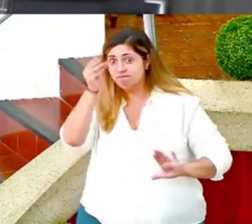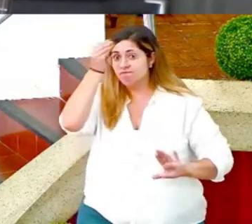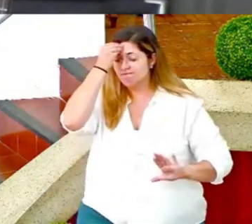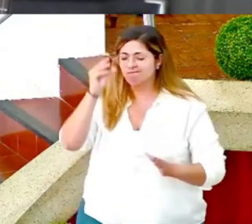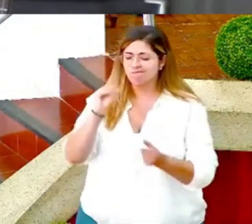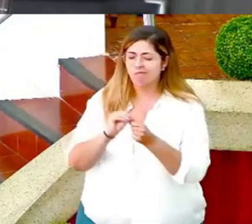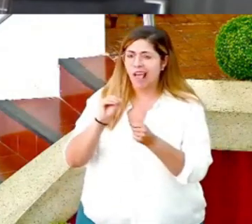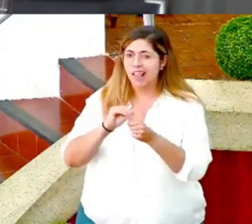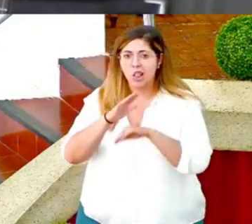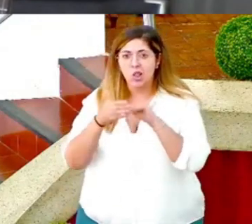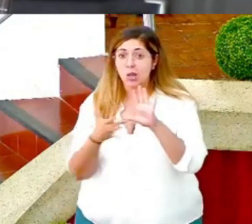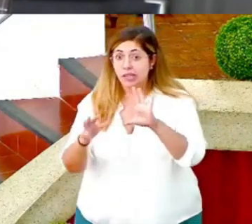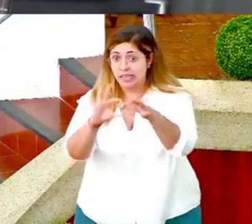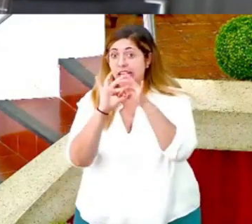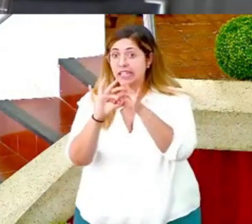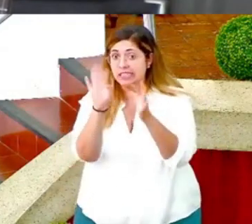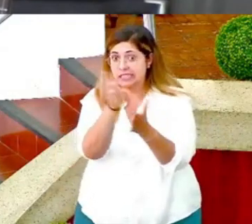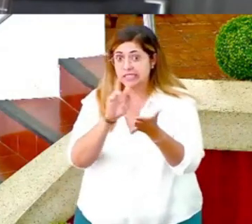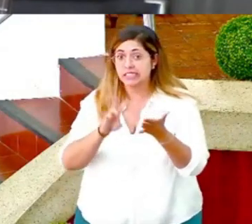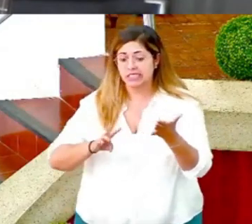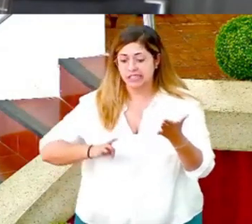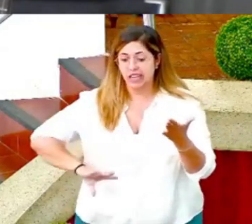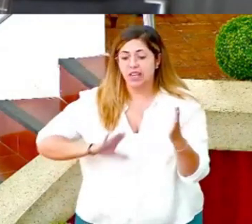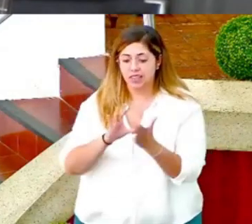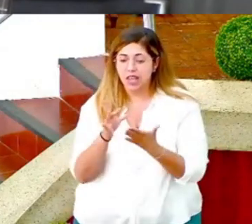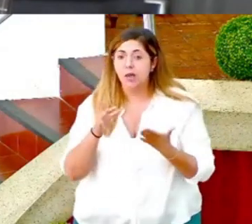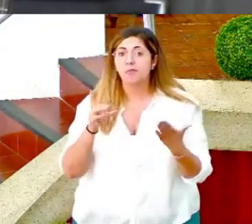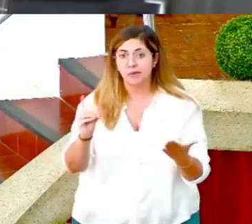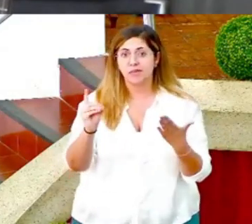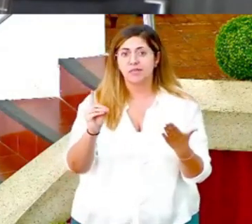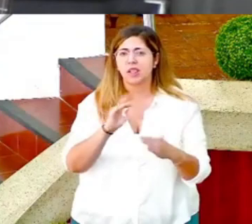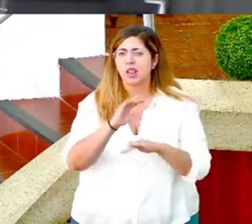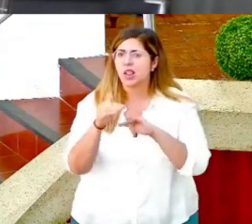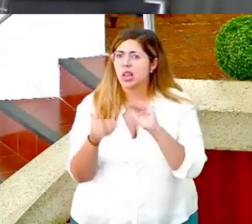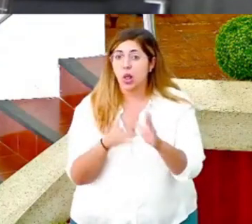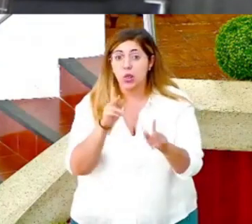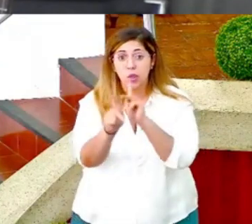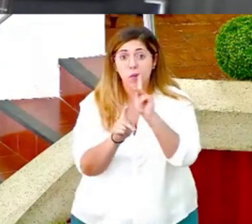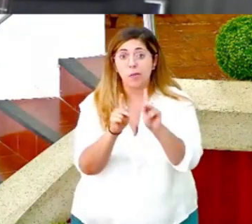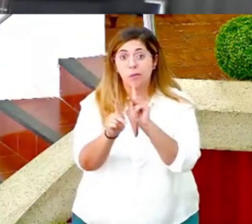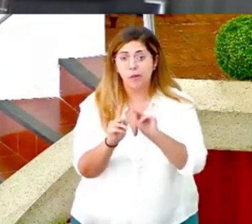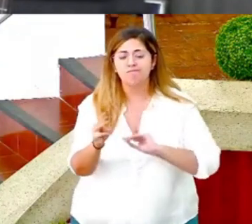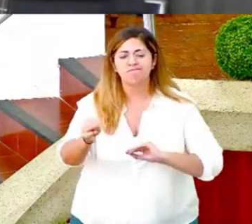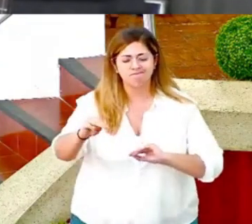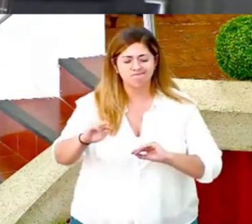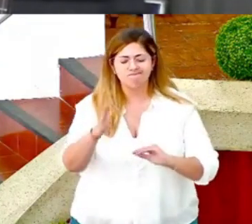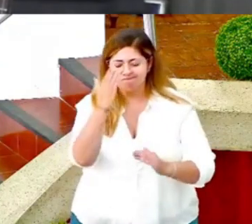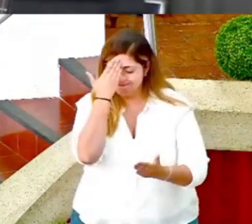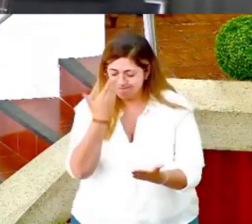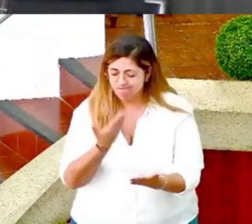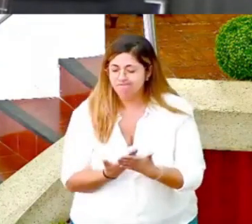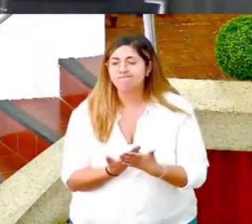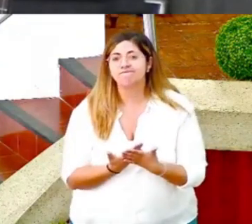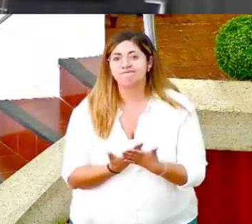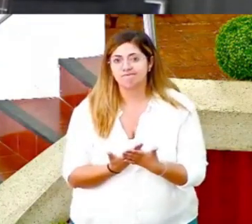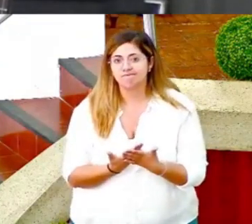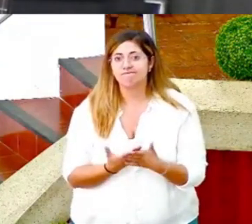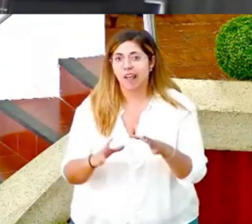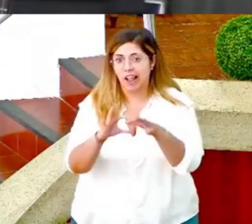aliança, que estavam escritas naquele livro, e todo o povo anuiu a esta